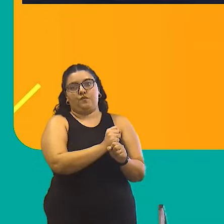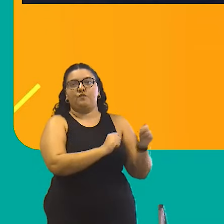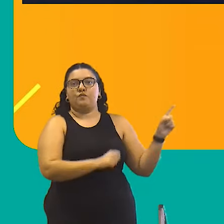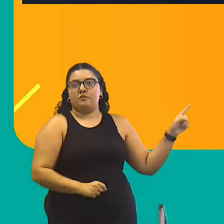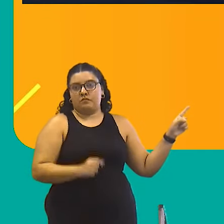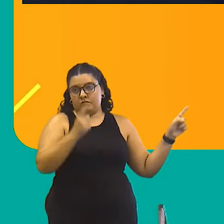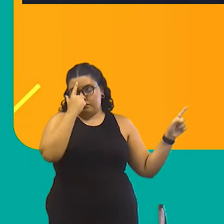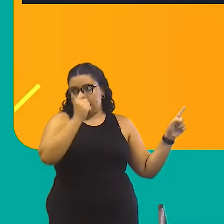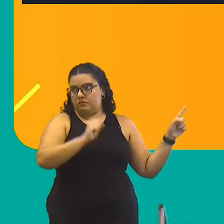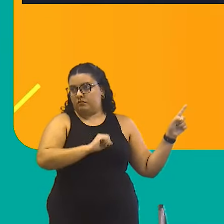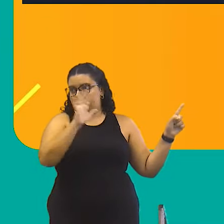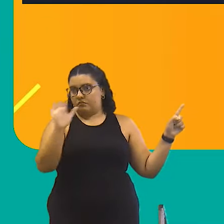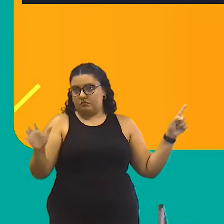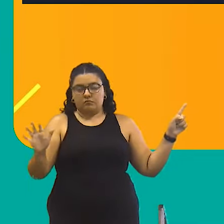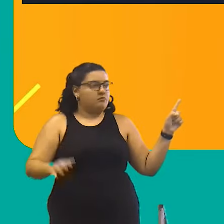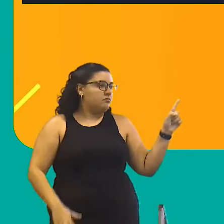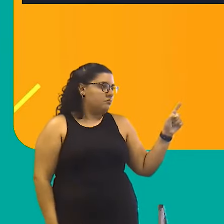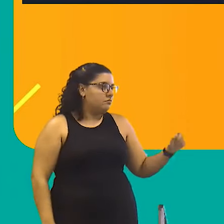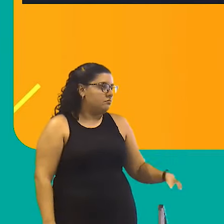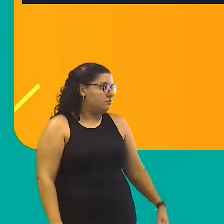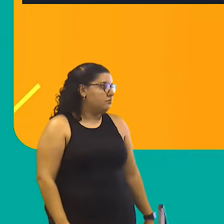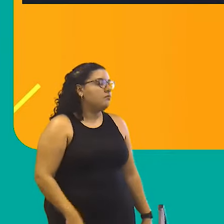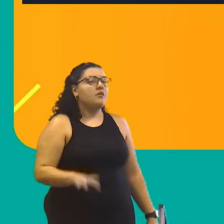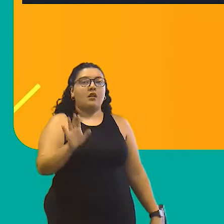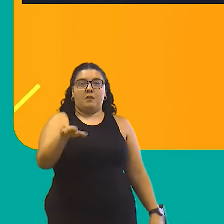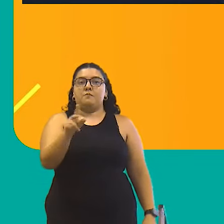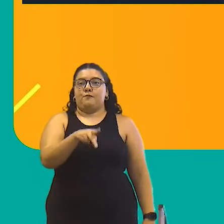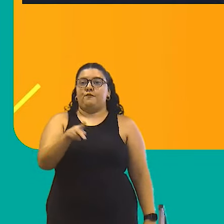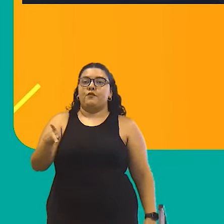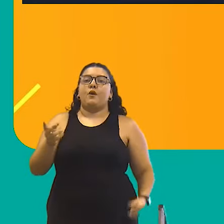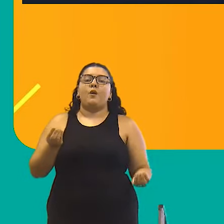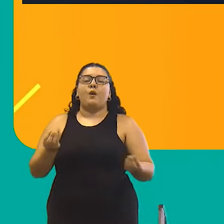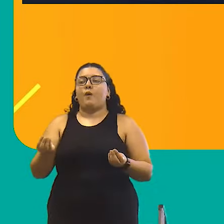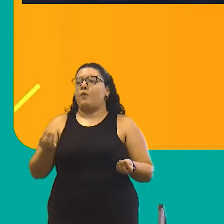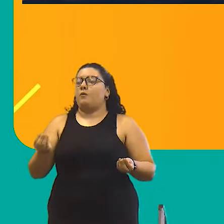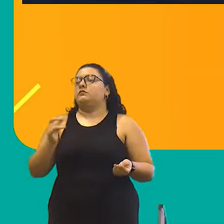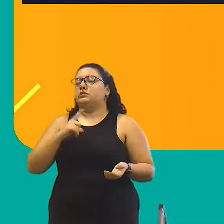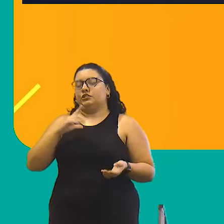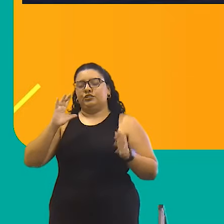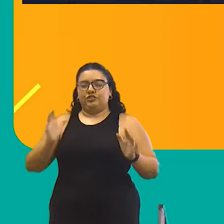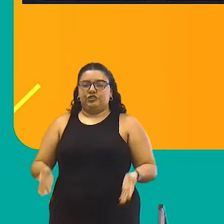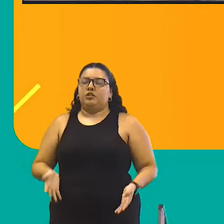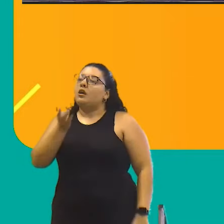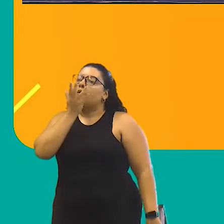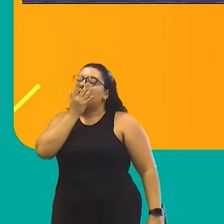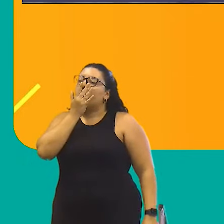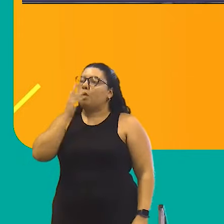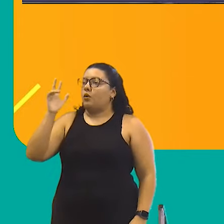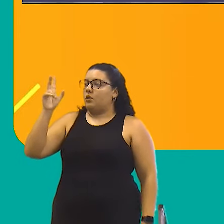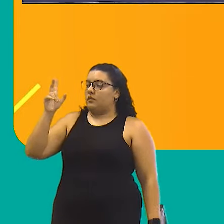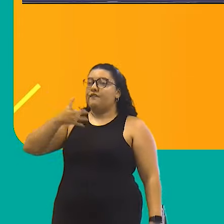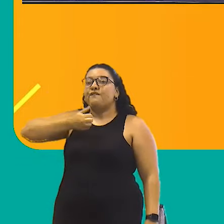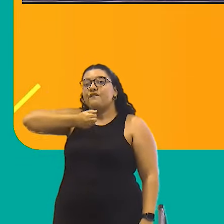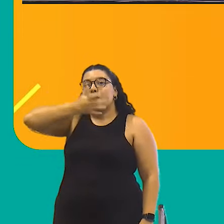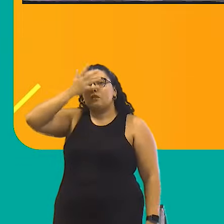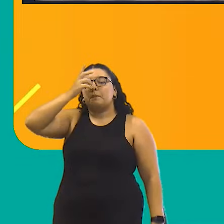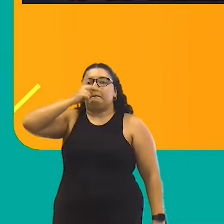Tudo bem? Tá. Professor, como todas as cores no vácuo têm a mesma